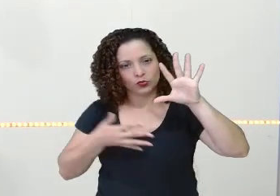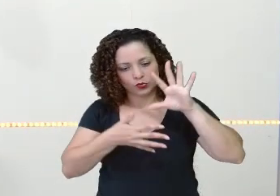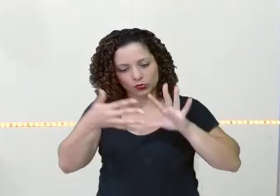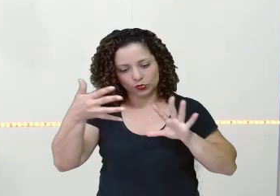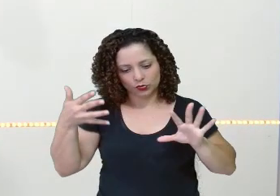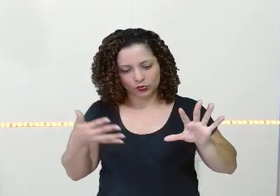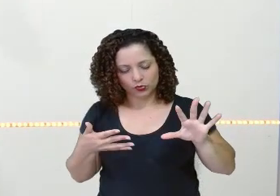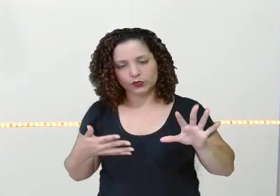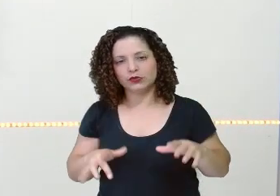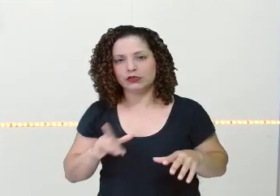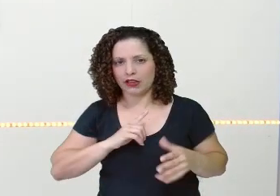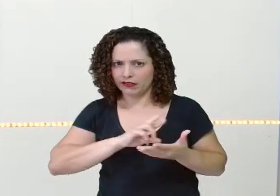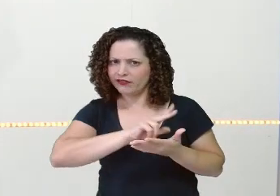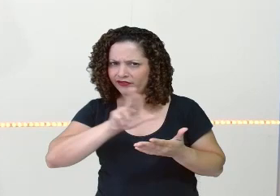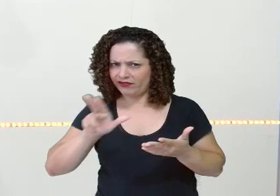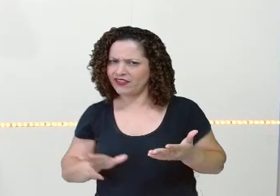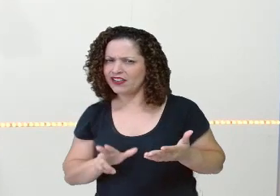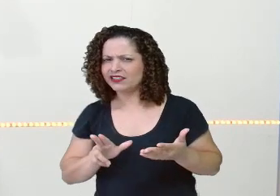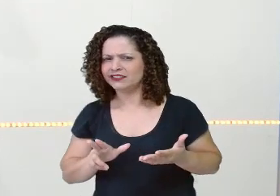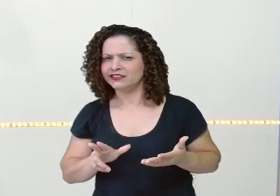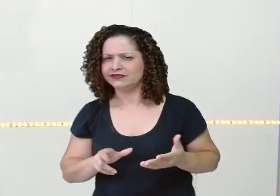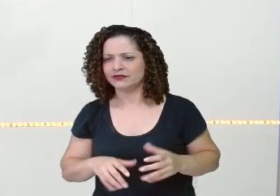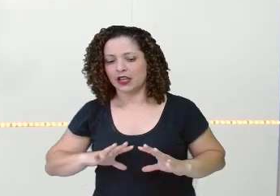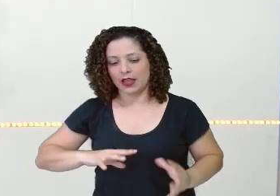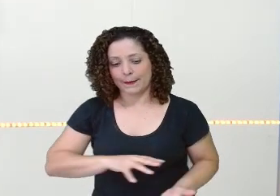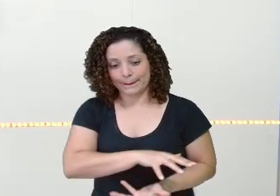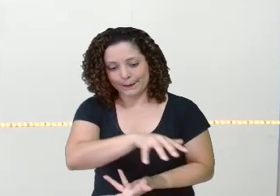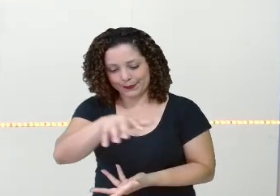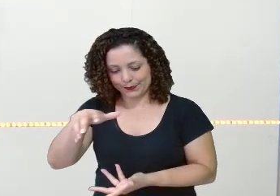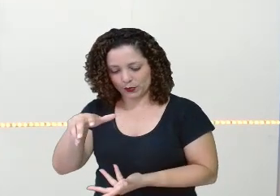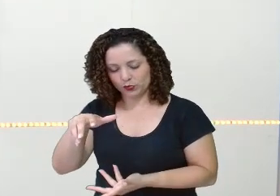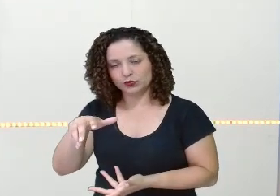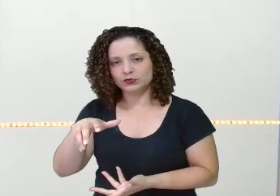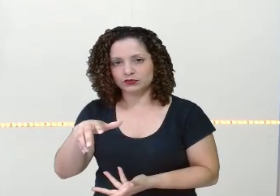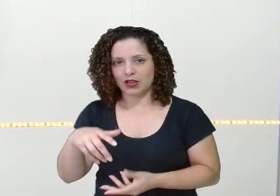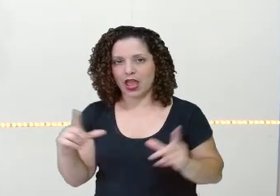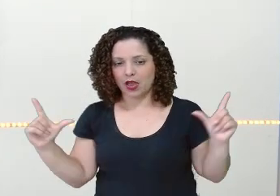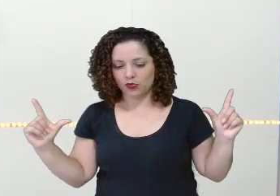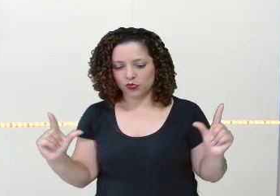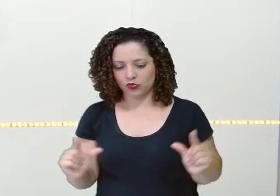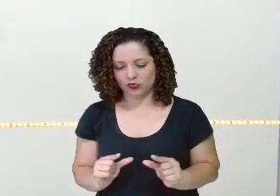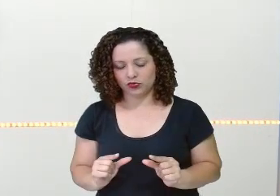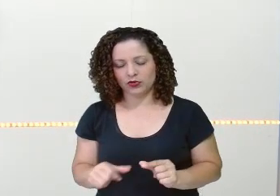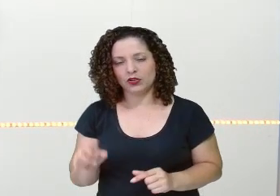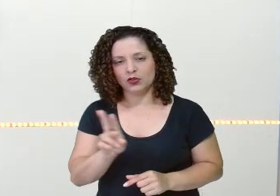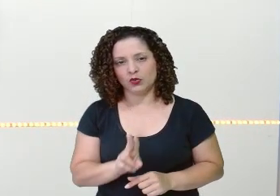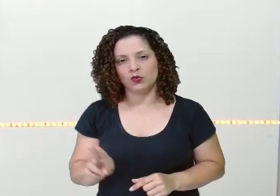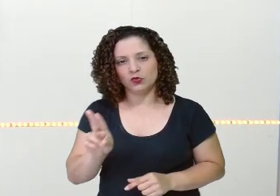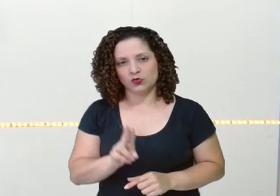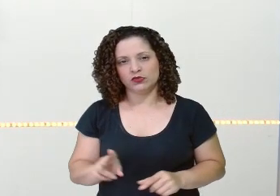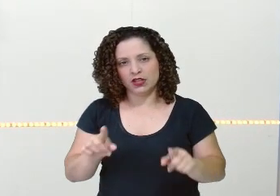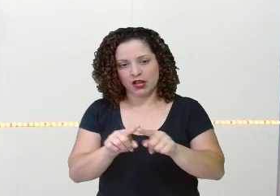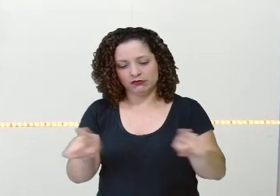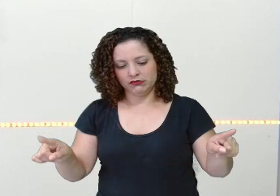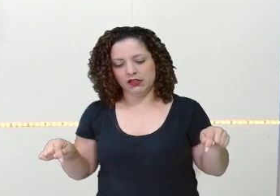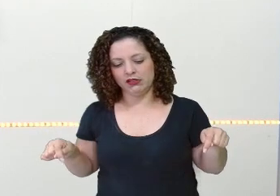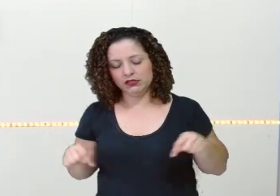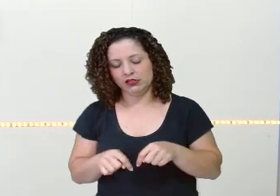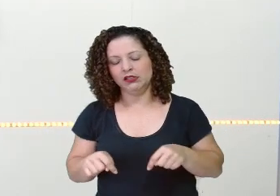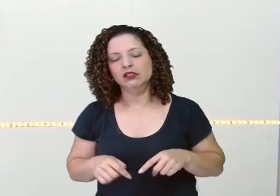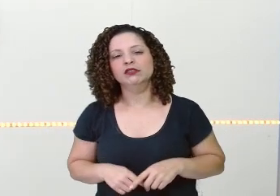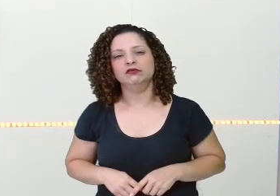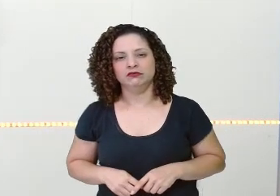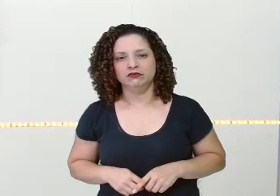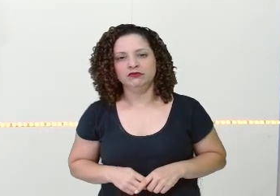ali naquele papel, e o globo terrestre, por exemplo, aquele miniatura que a gente utiliza nas salas de aula, né?